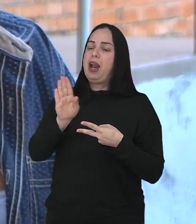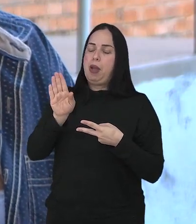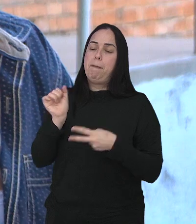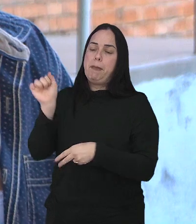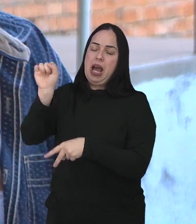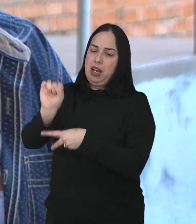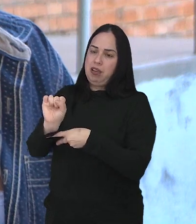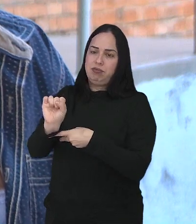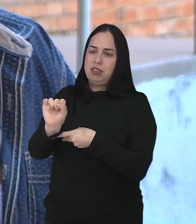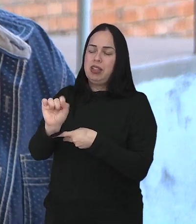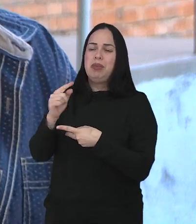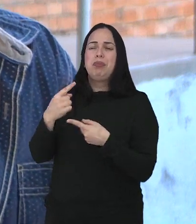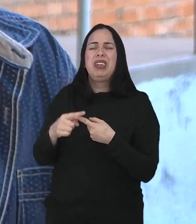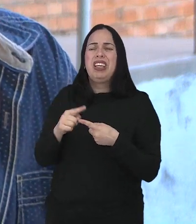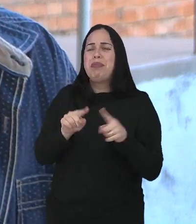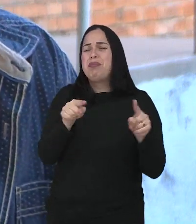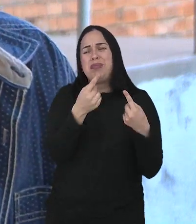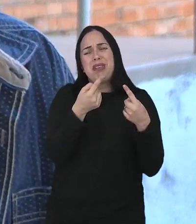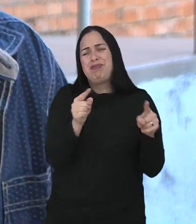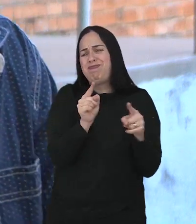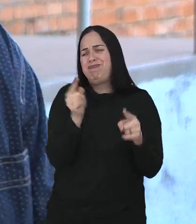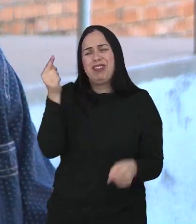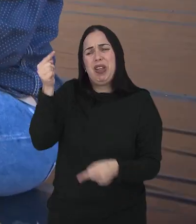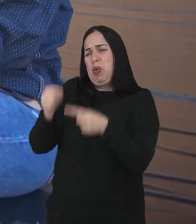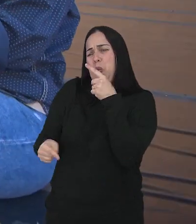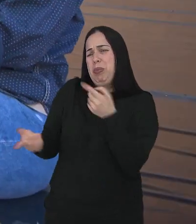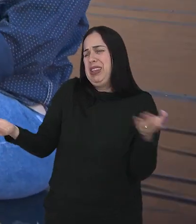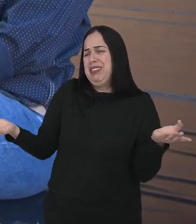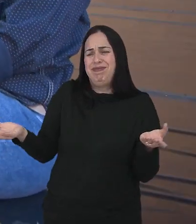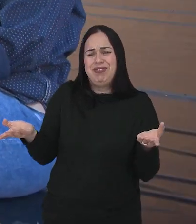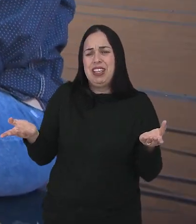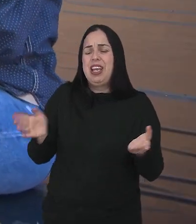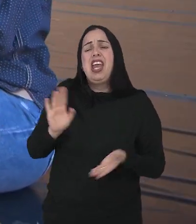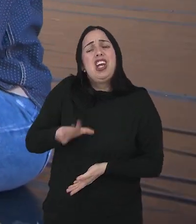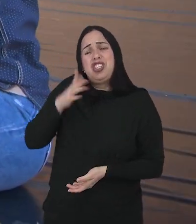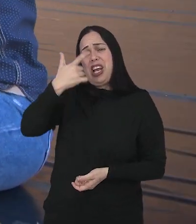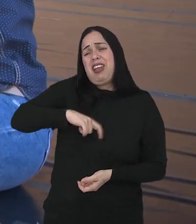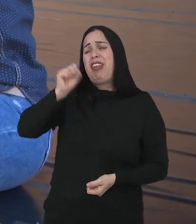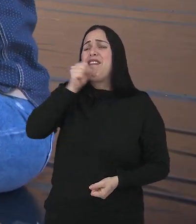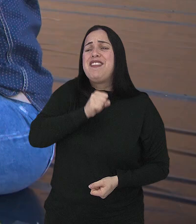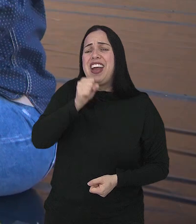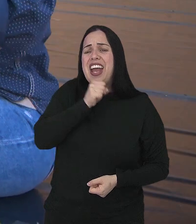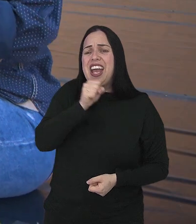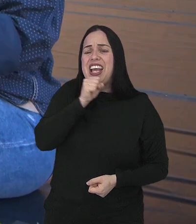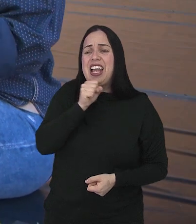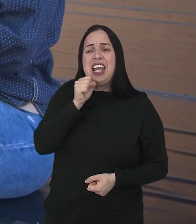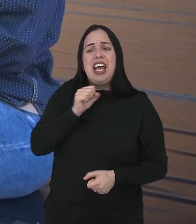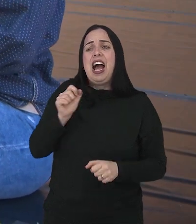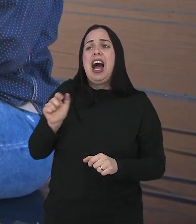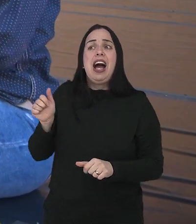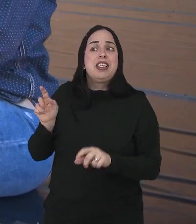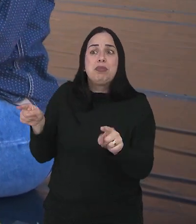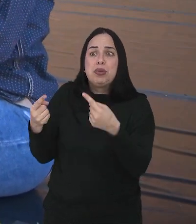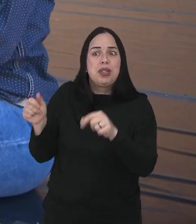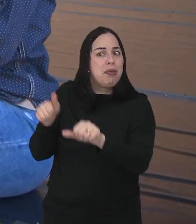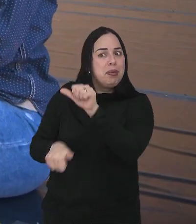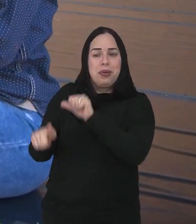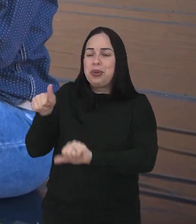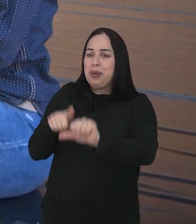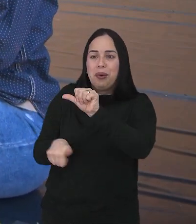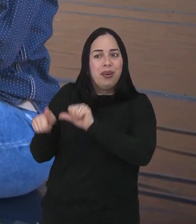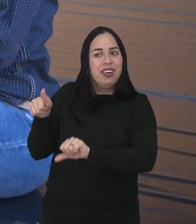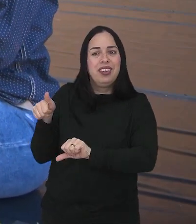pouco porque eu acho que eu não tenho mais repertório para isso. Tô ficando velha, a moda muda, né? E eu